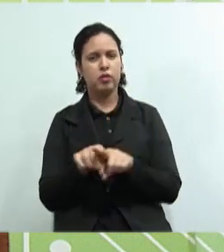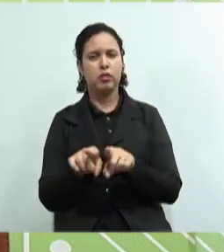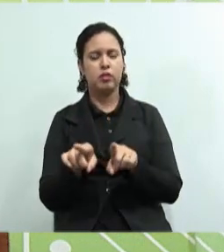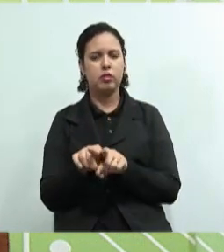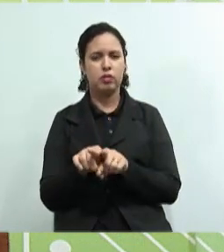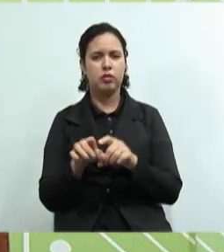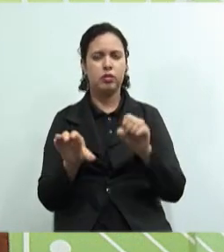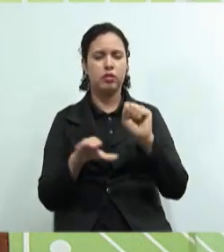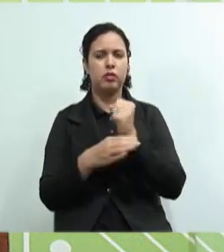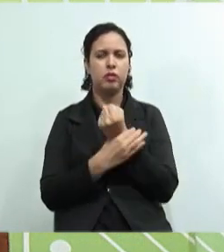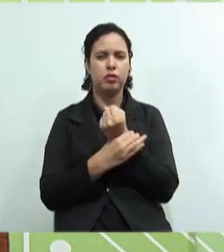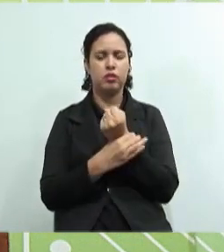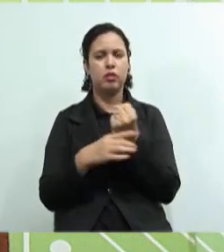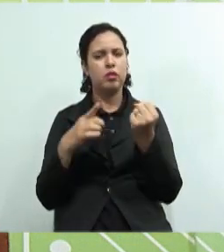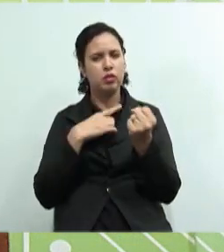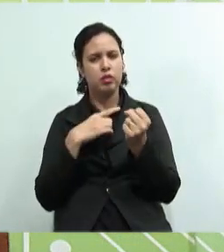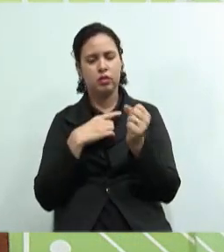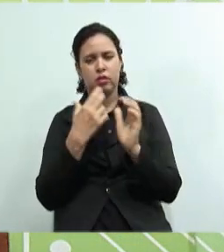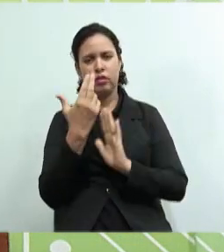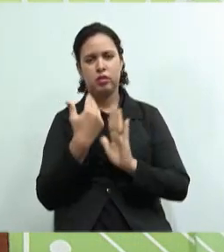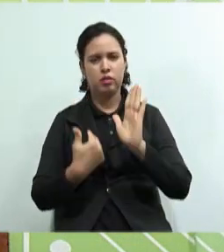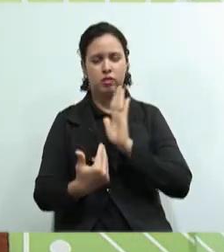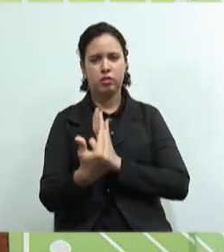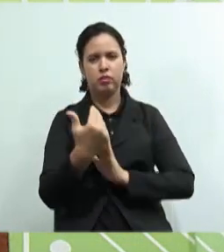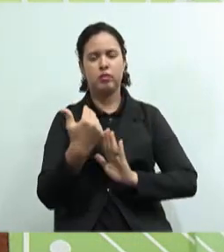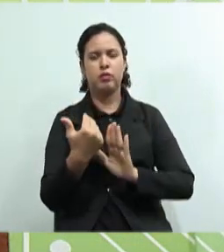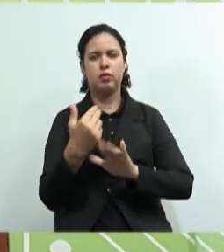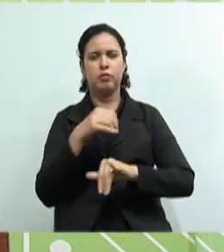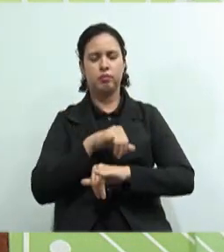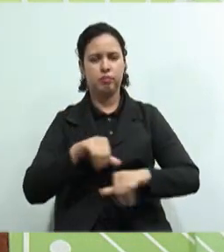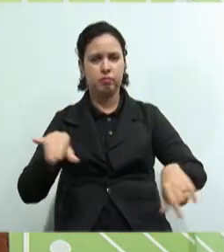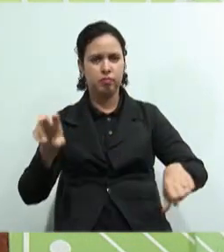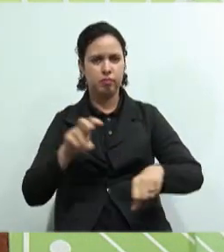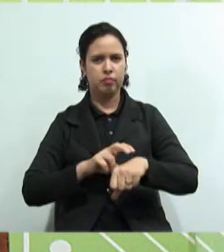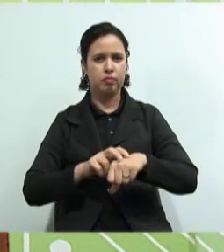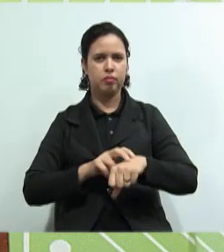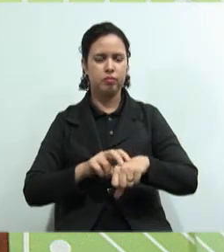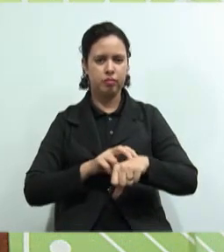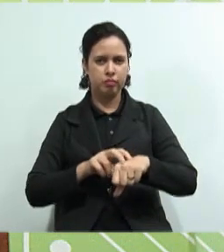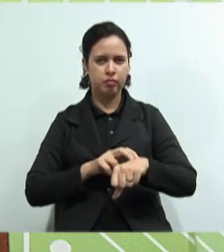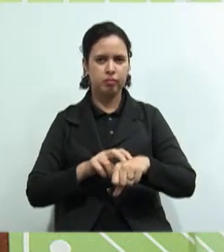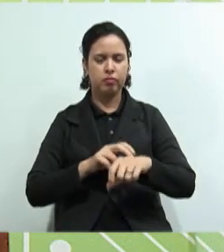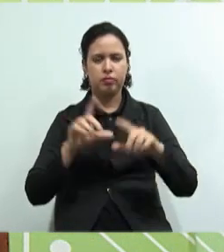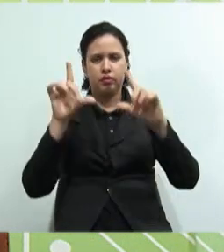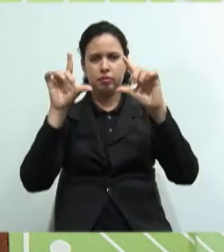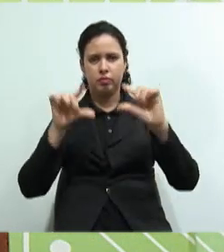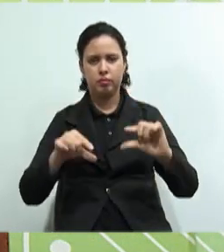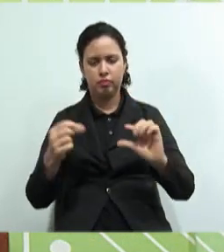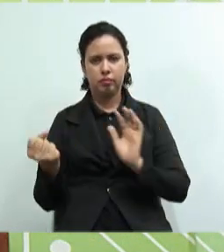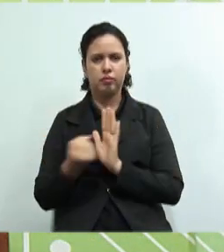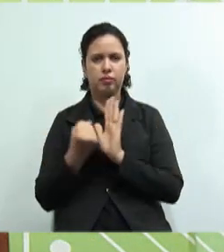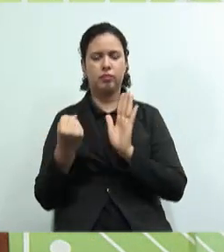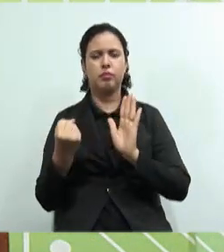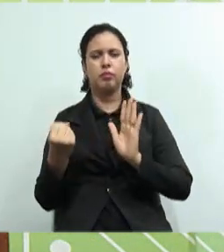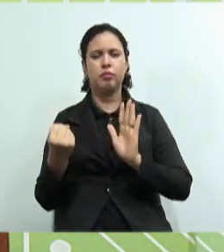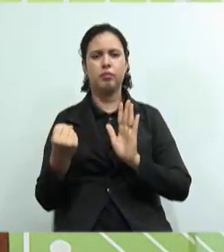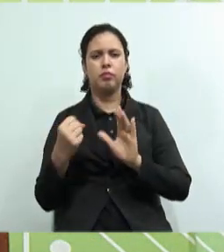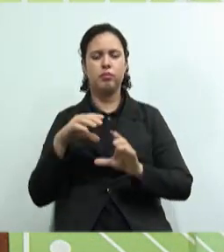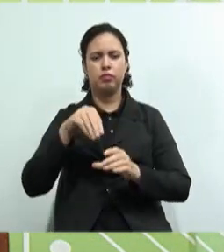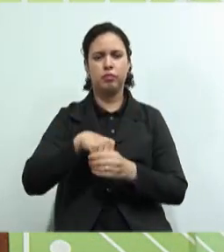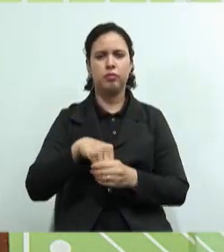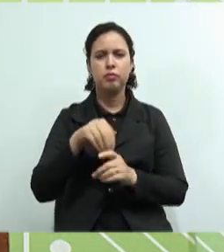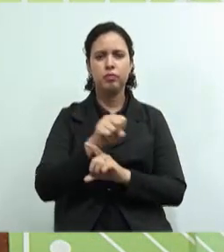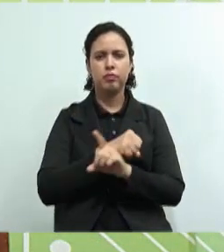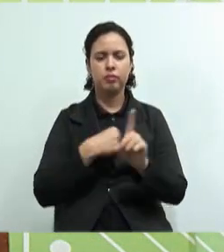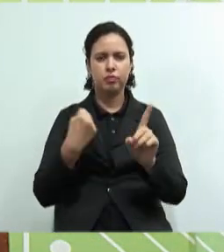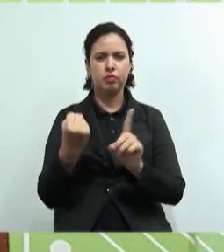para manter uma imagem desse marketing verde, dessa questão de uma redução do seu impacto dentro da